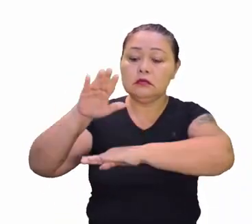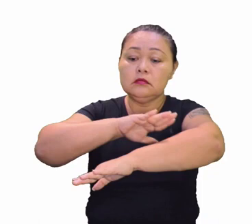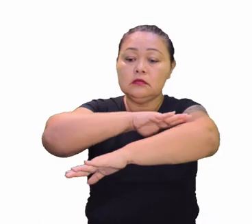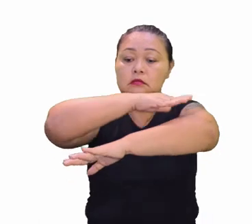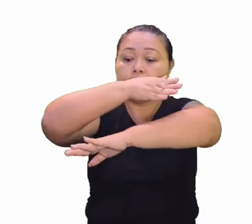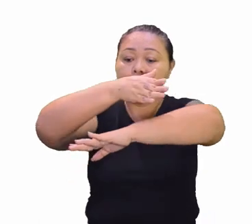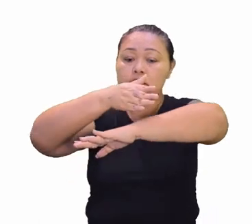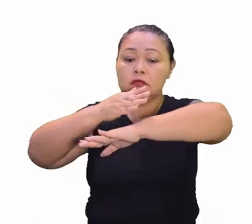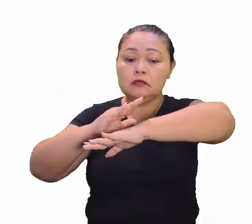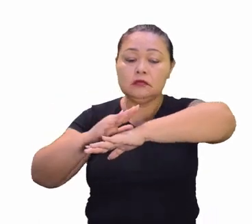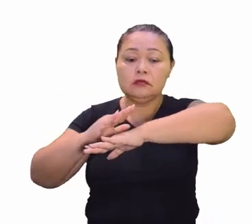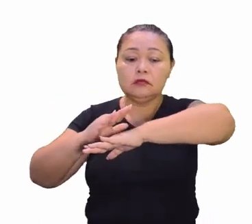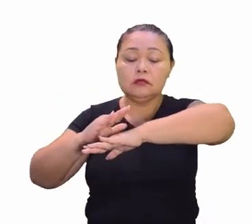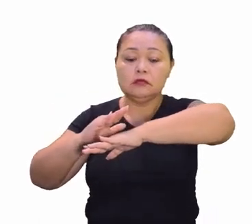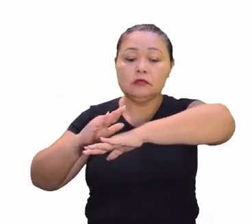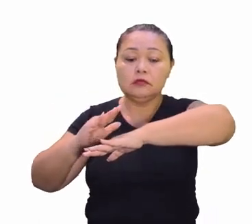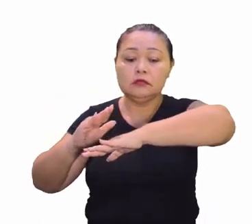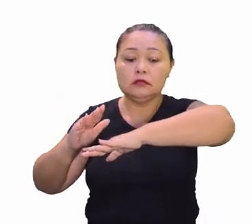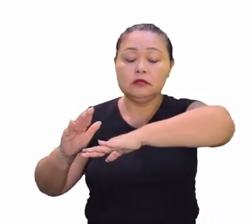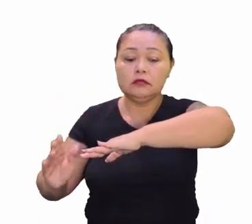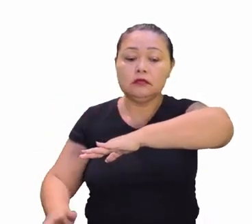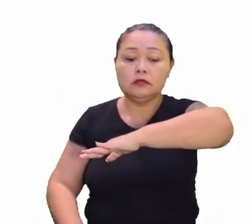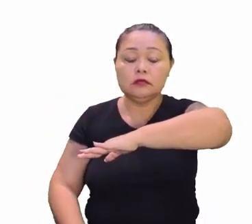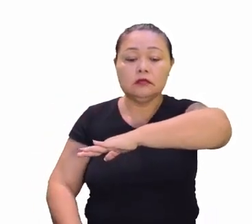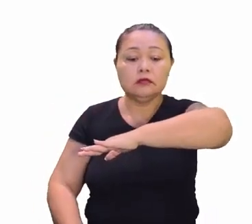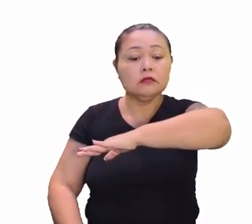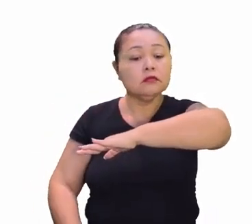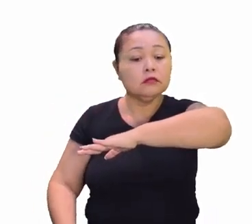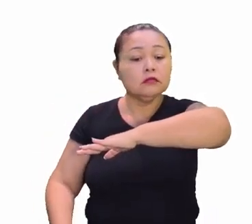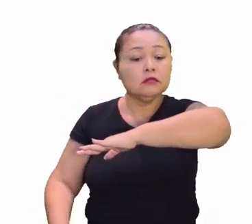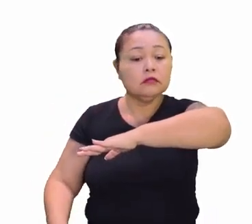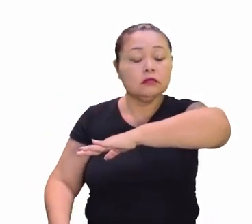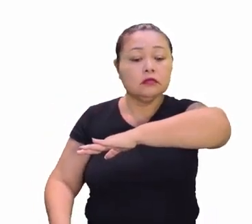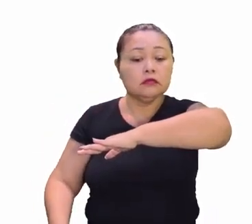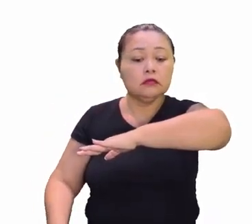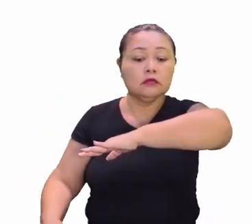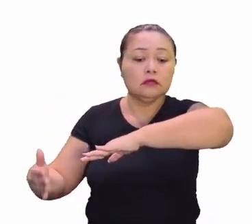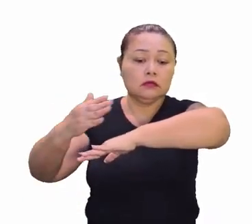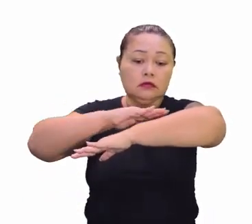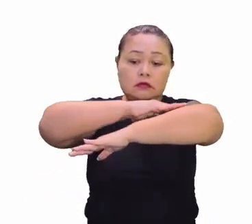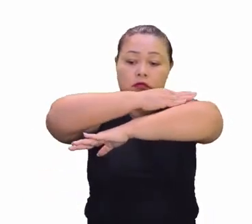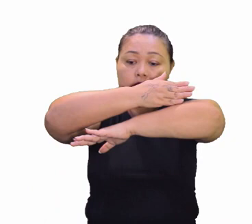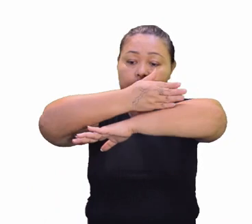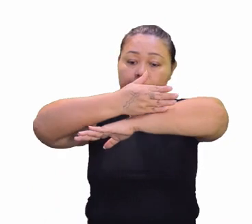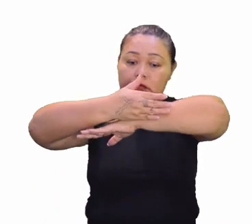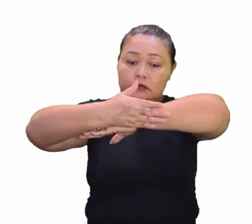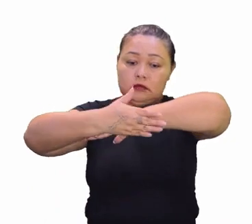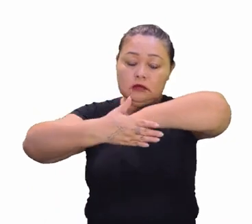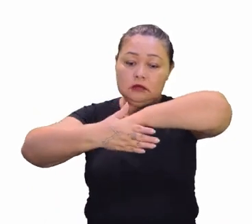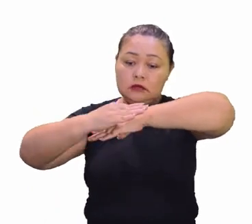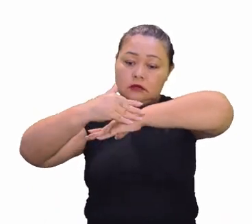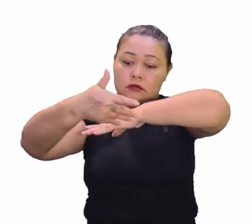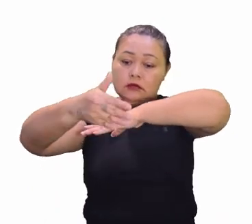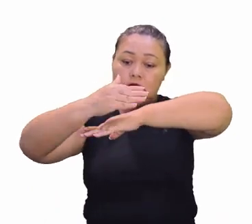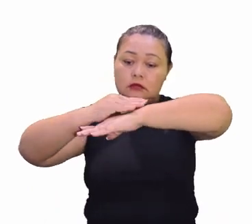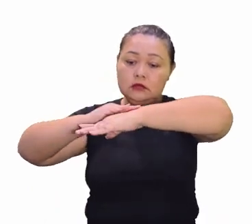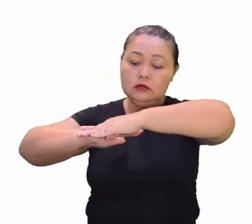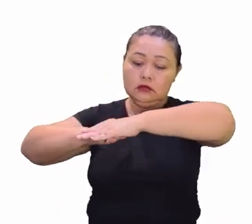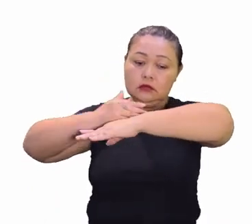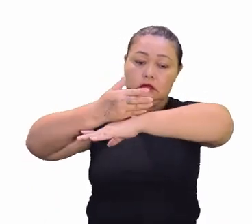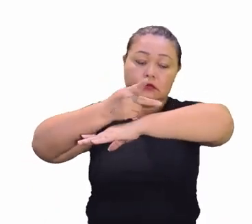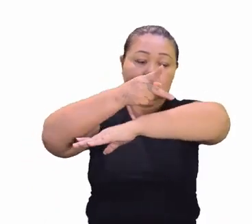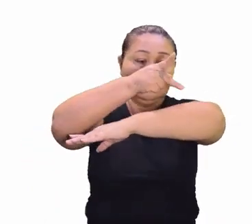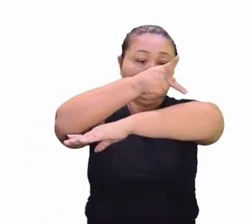relevo, ó. Vou apagar aqui tudo. Toda essa região aqui, ó, tem um grande divisor de água, que é